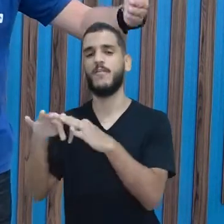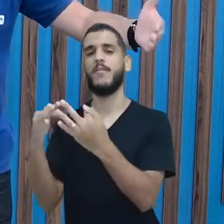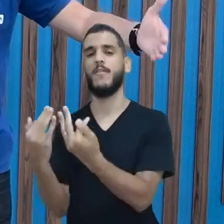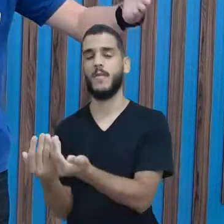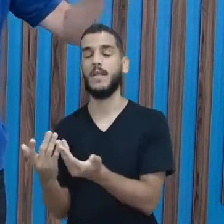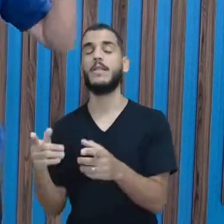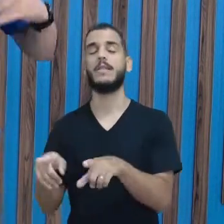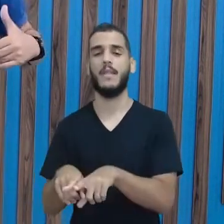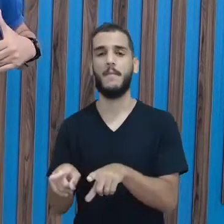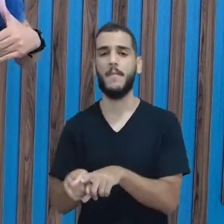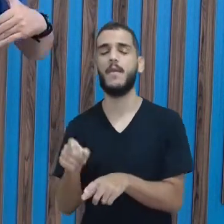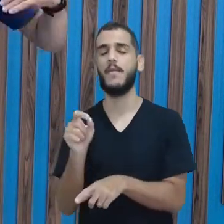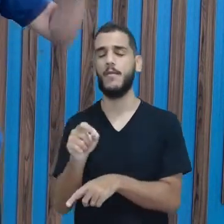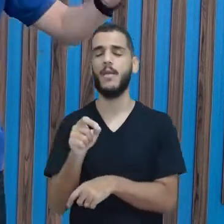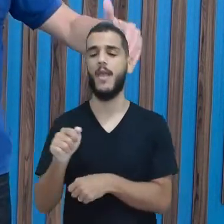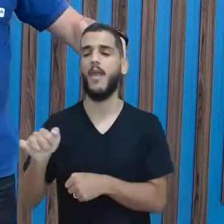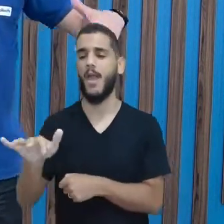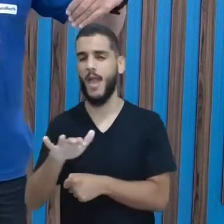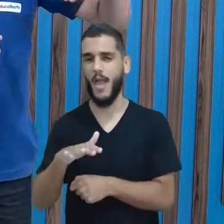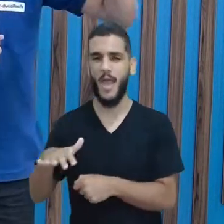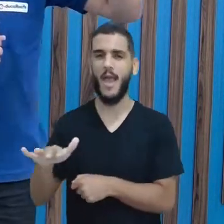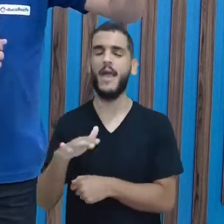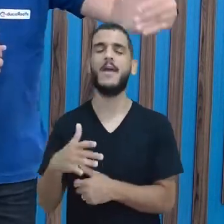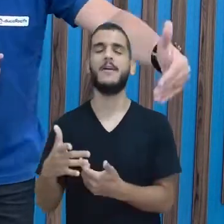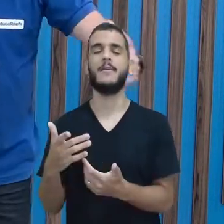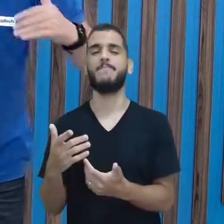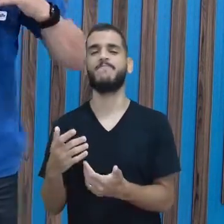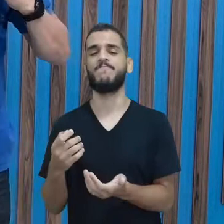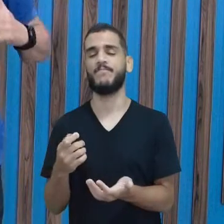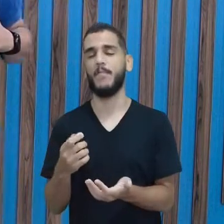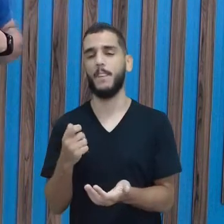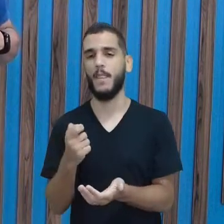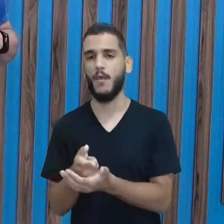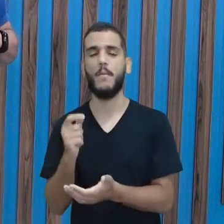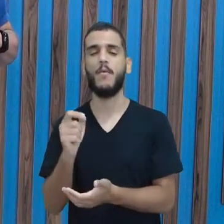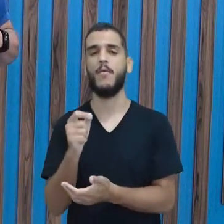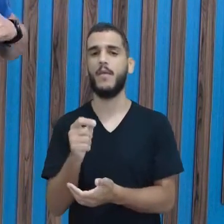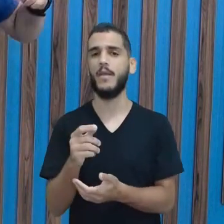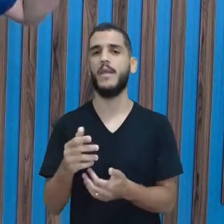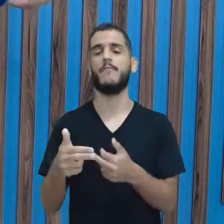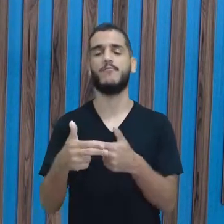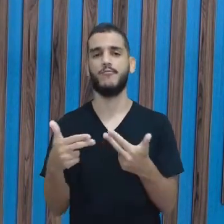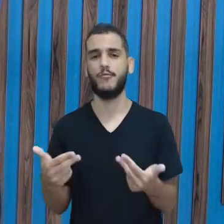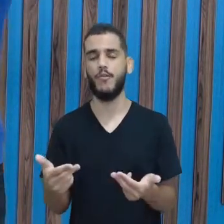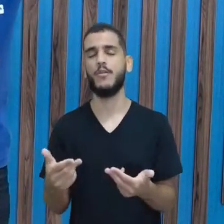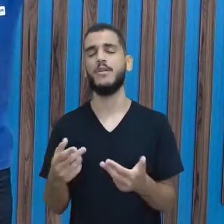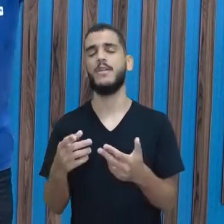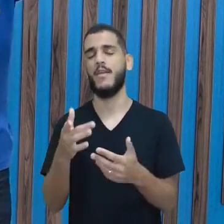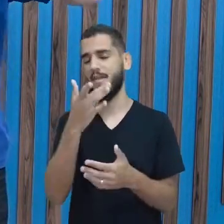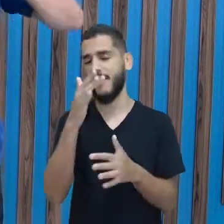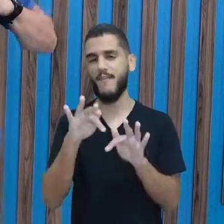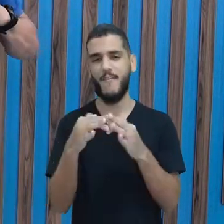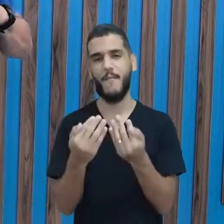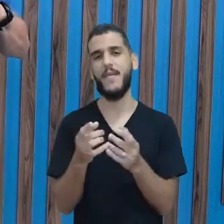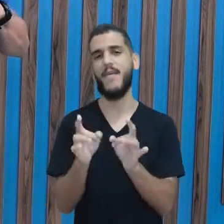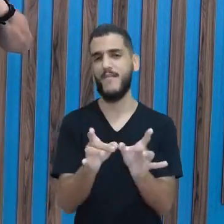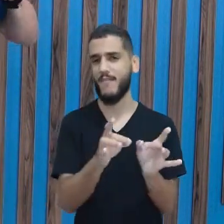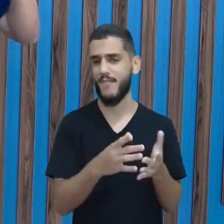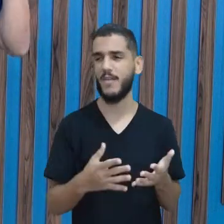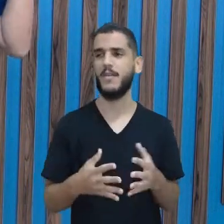que o mercado absorva os produtos orgânicos das famílias, né? Que estão próximas aqui na nossa